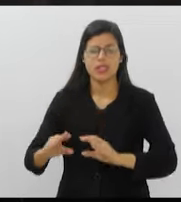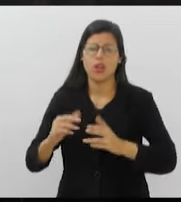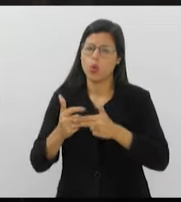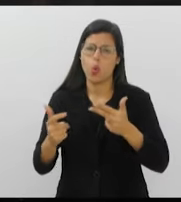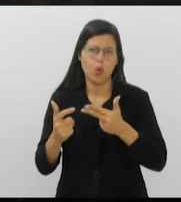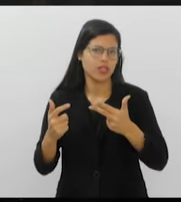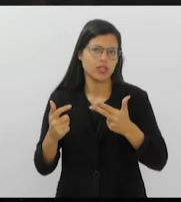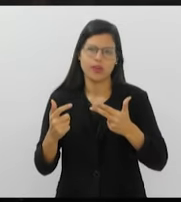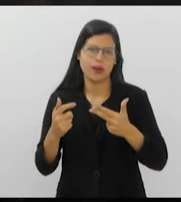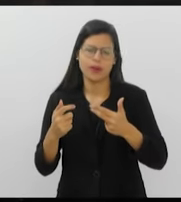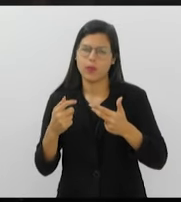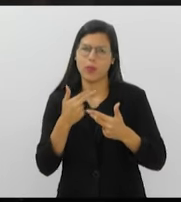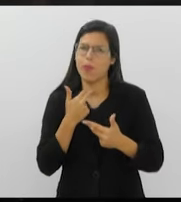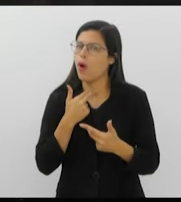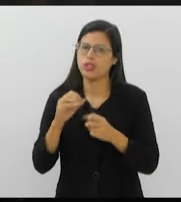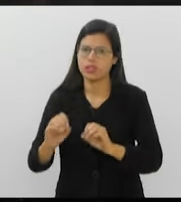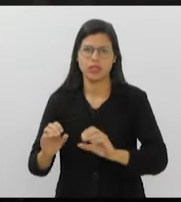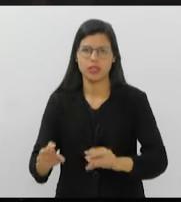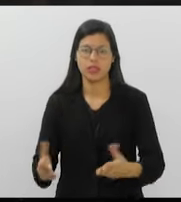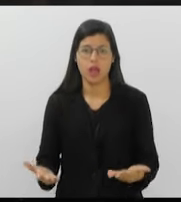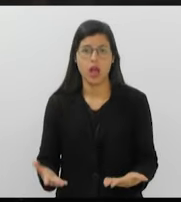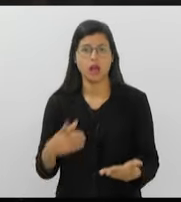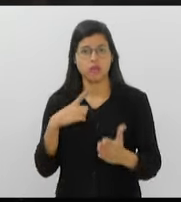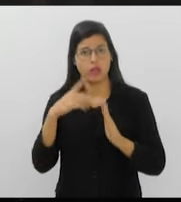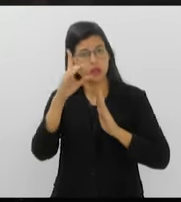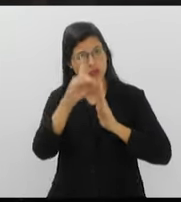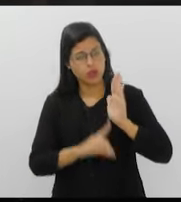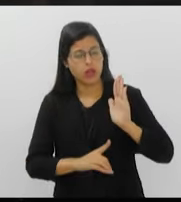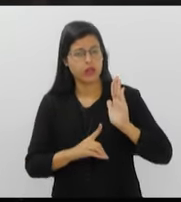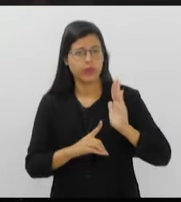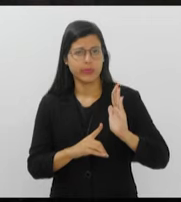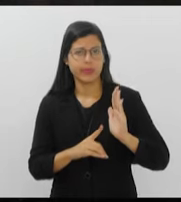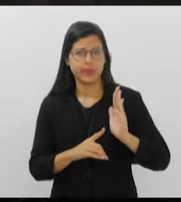ensinar. Eu tenho o direito disso.